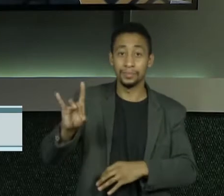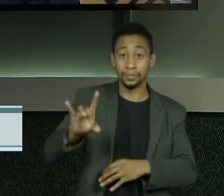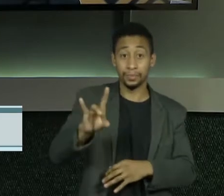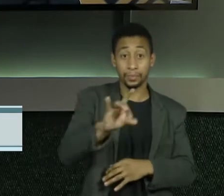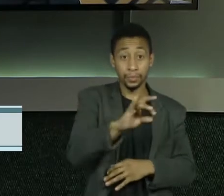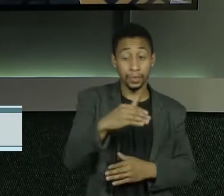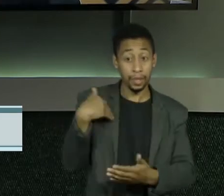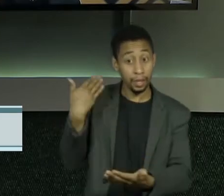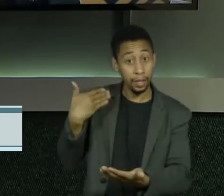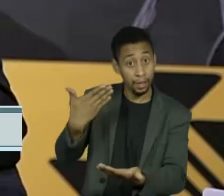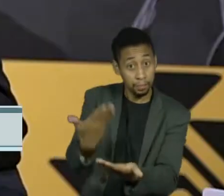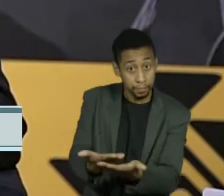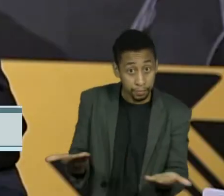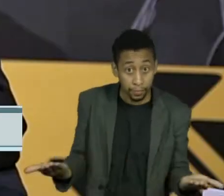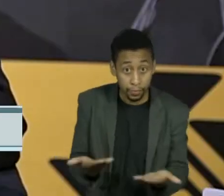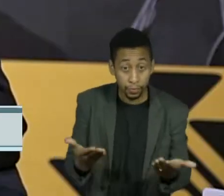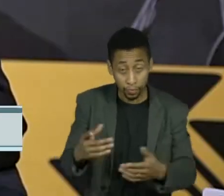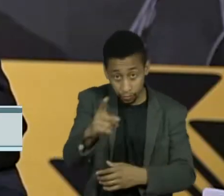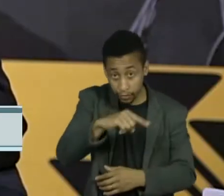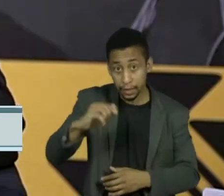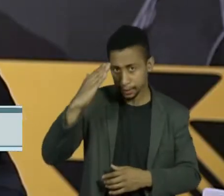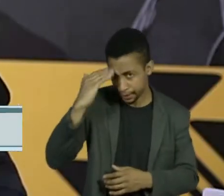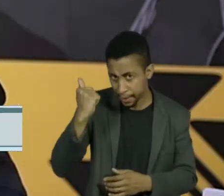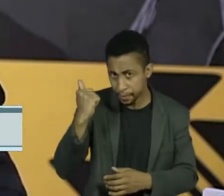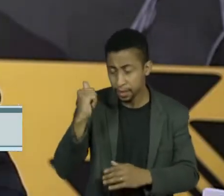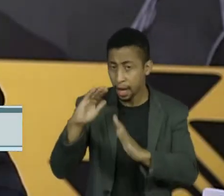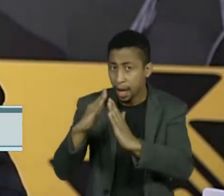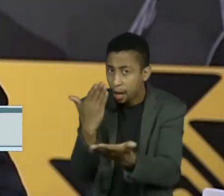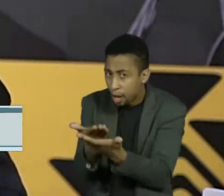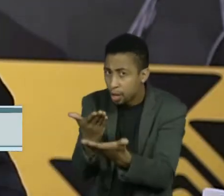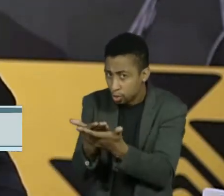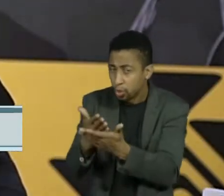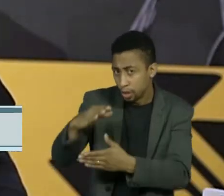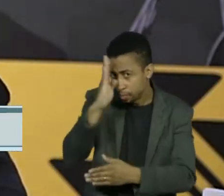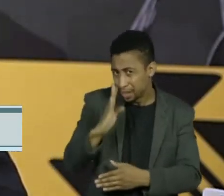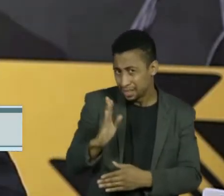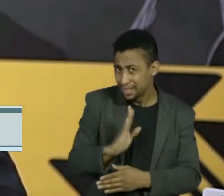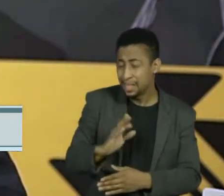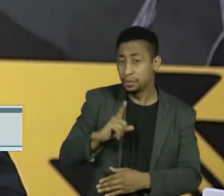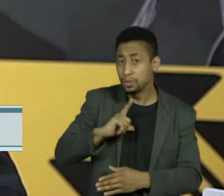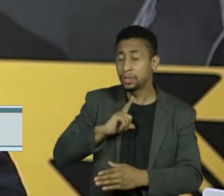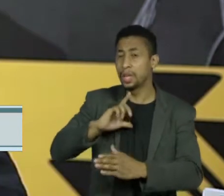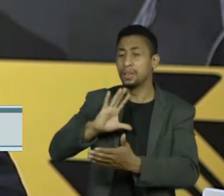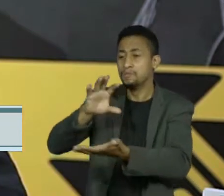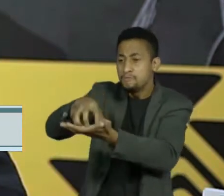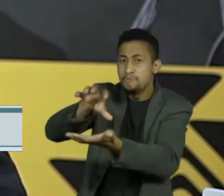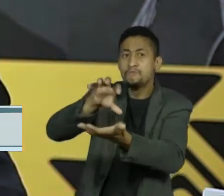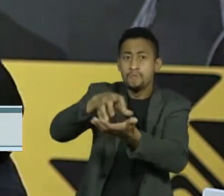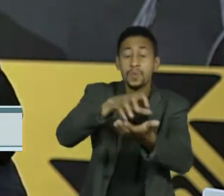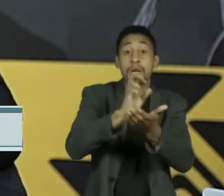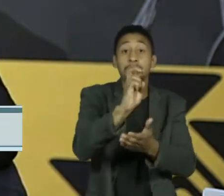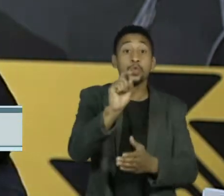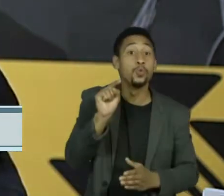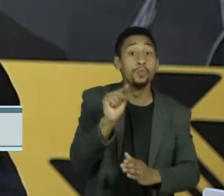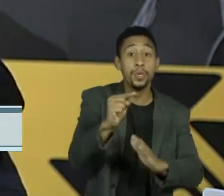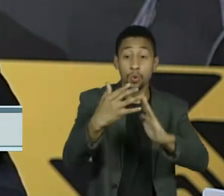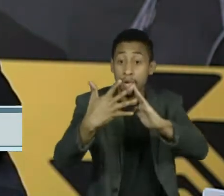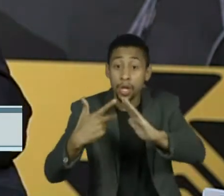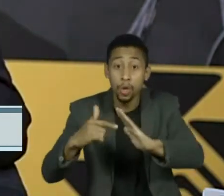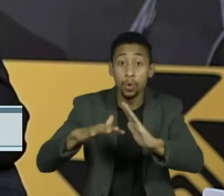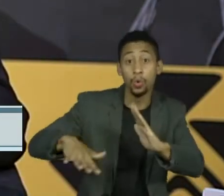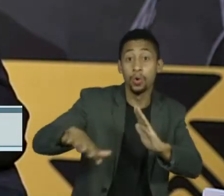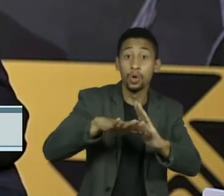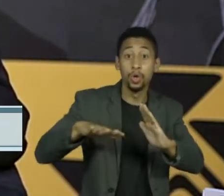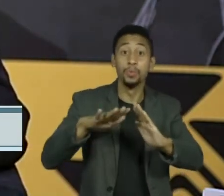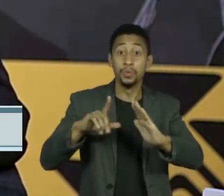até hoje, como nós sabemos e está na história brasileira, são mais de 5 mil quilombos que ainda estão aí vivos, como um retrato do que